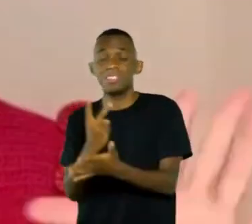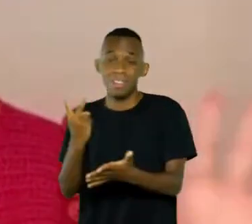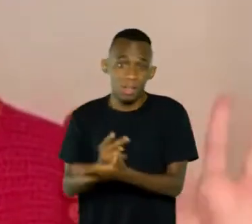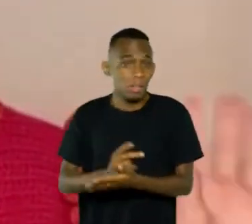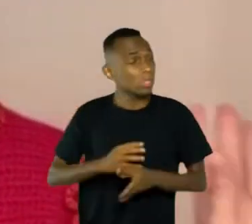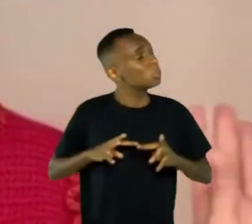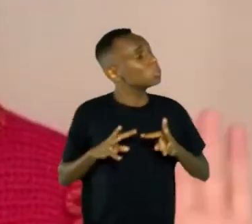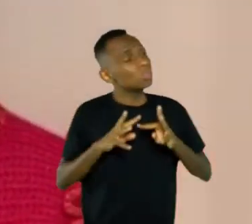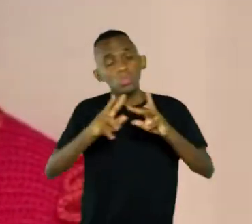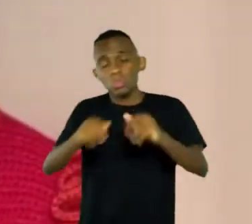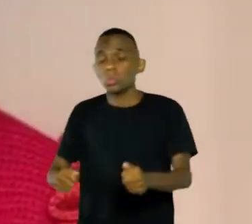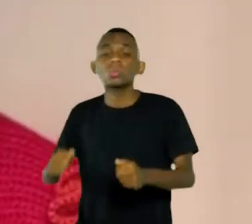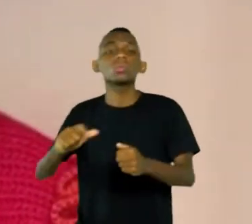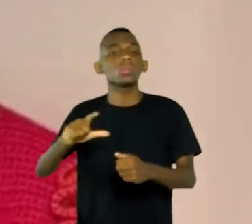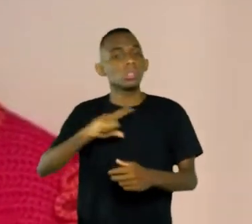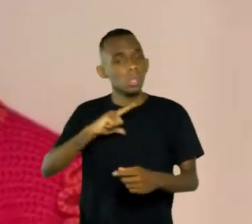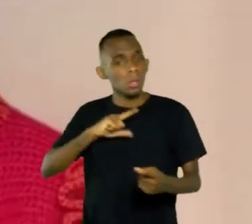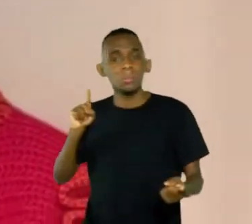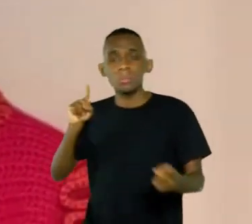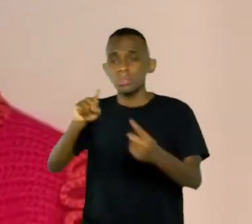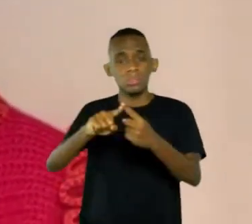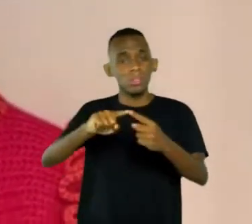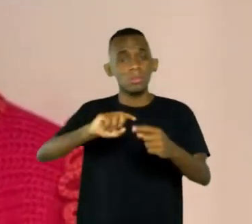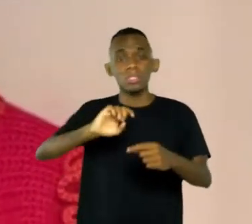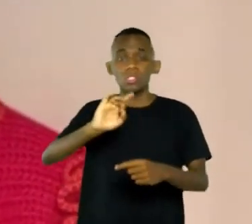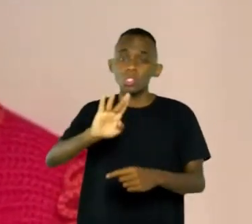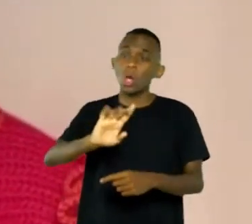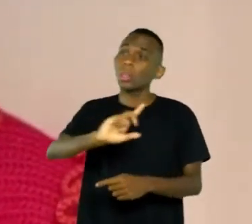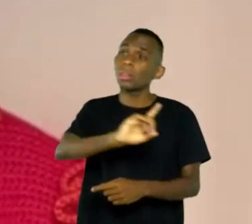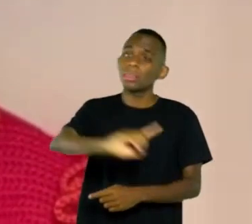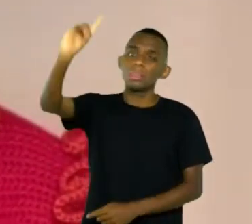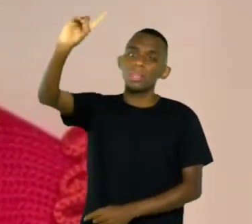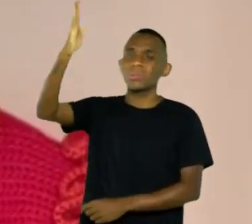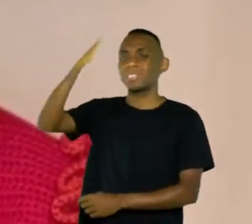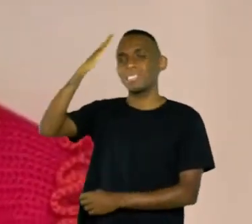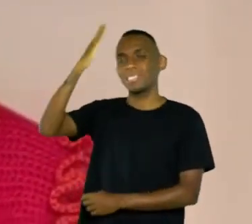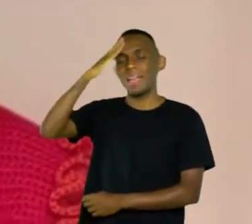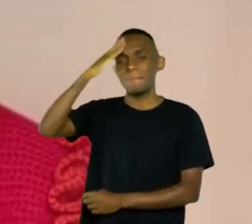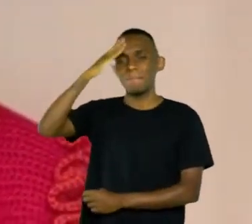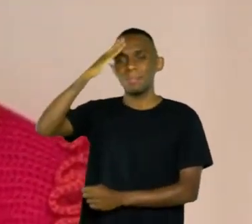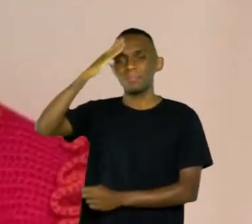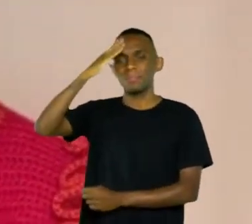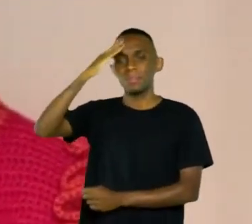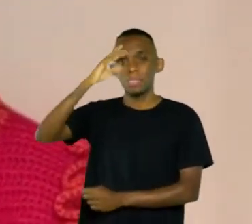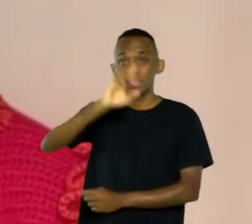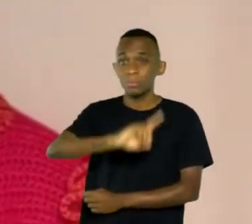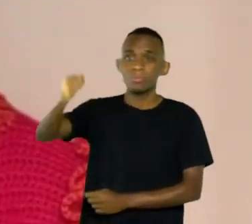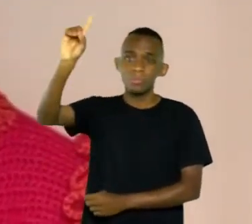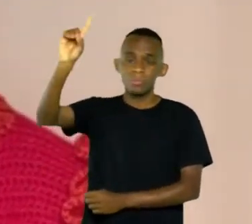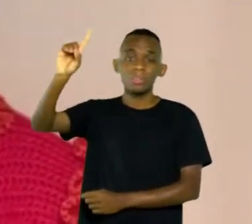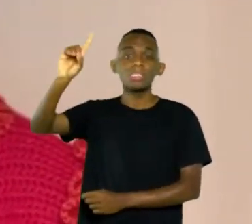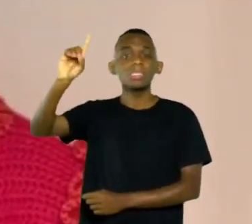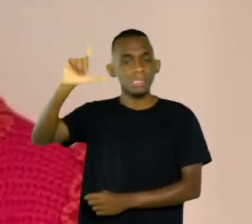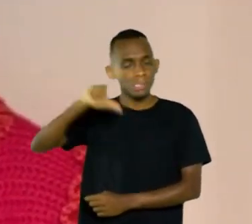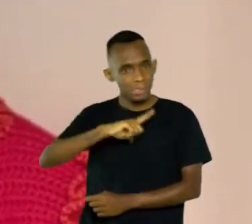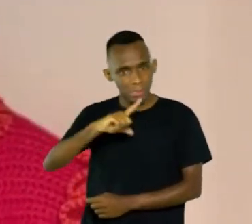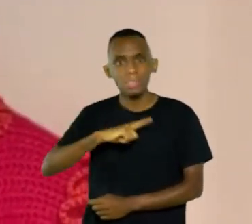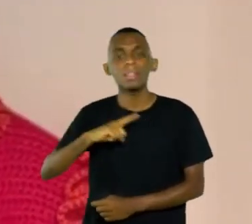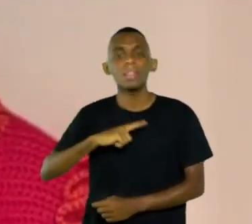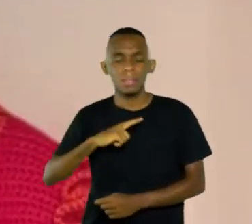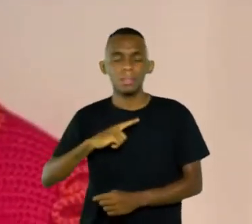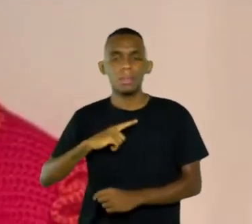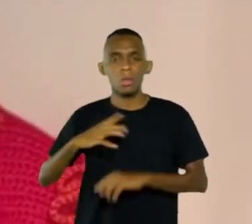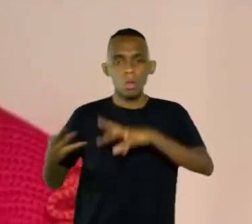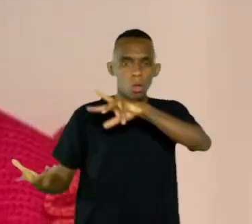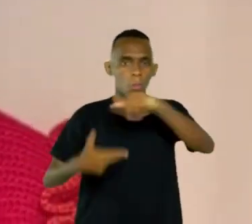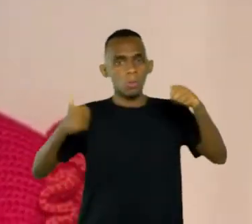de algo que só ele está vendo, né? Que só existe uma sabedoria infinita, uma sabedoria universal. Eu tenho